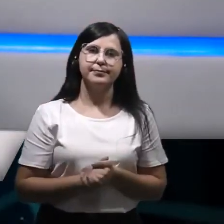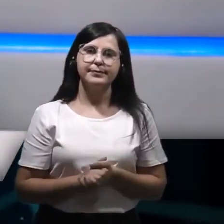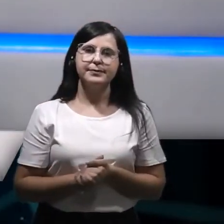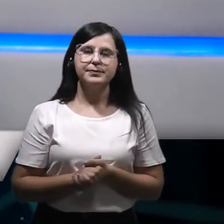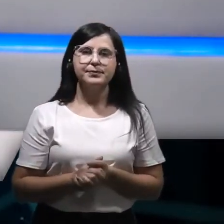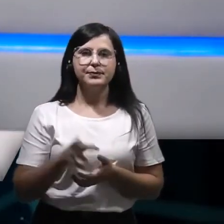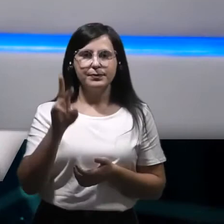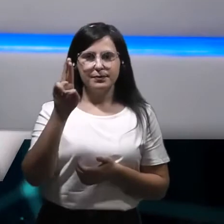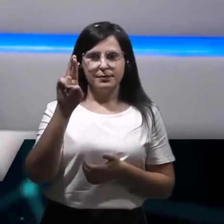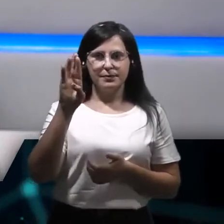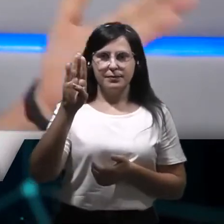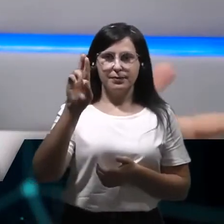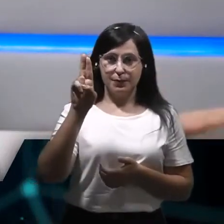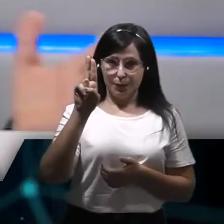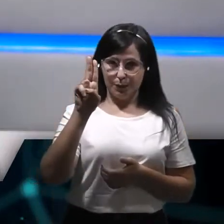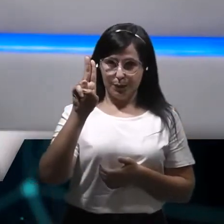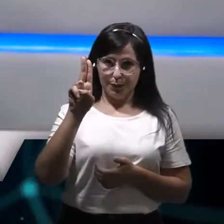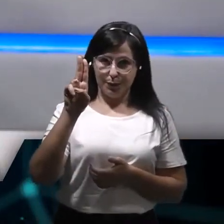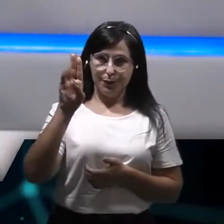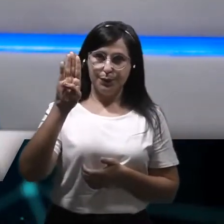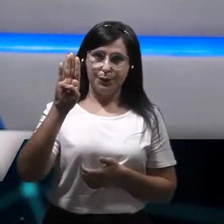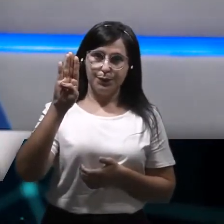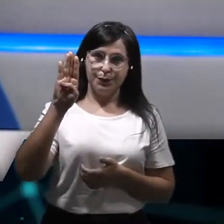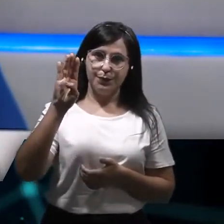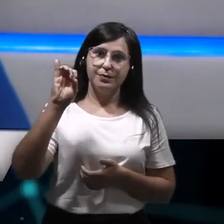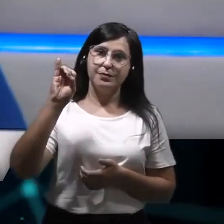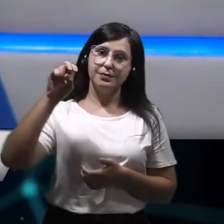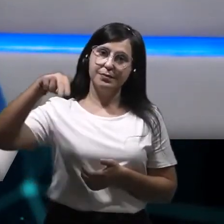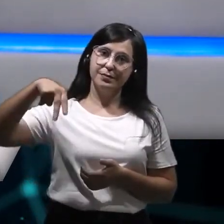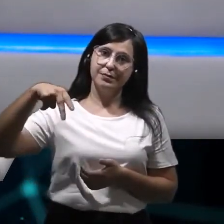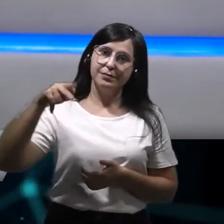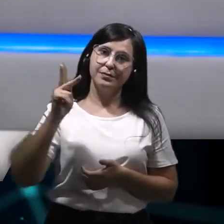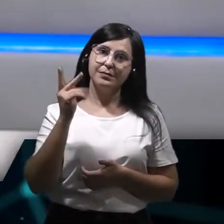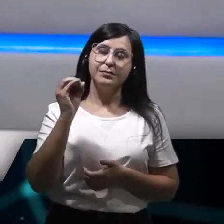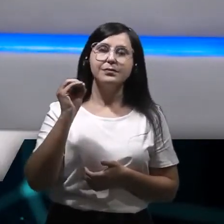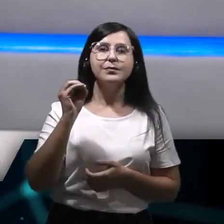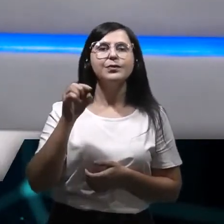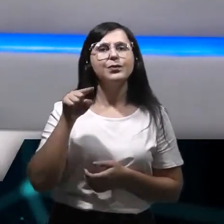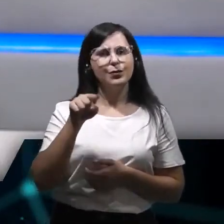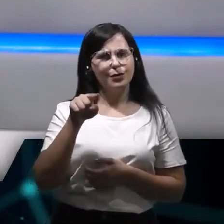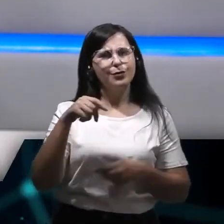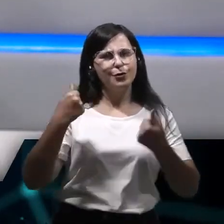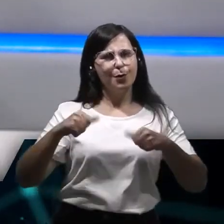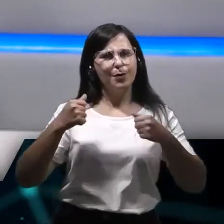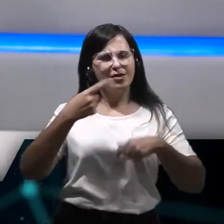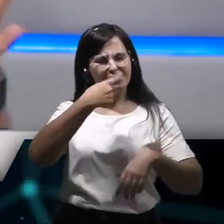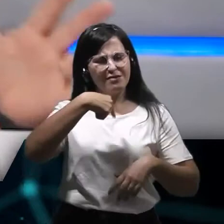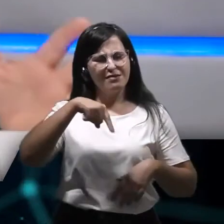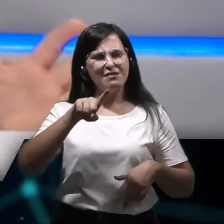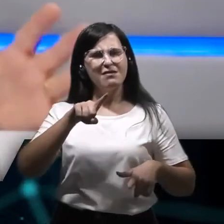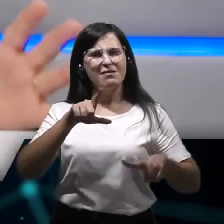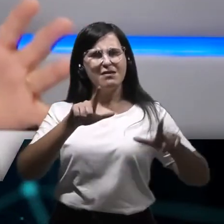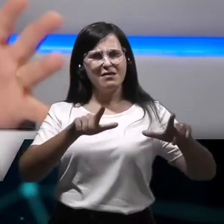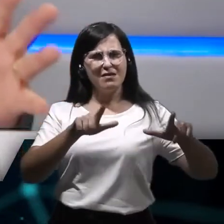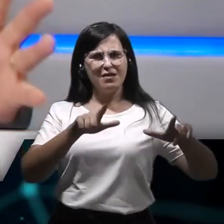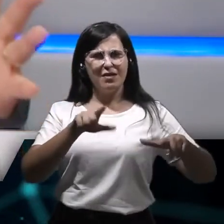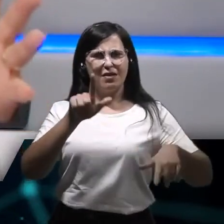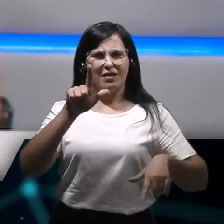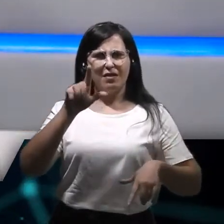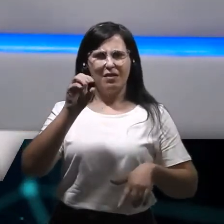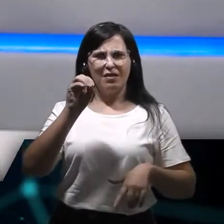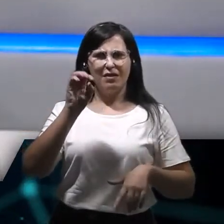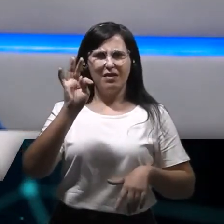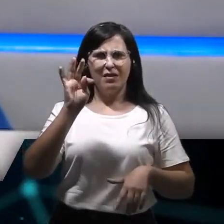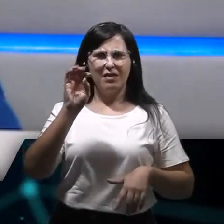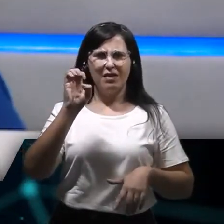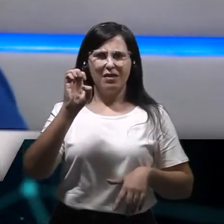Candidato Rubinho, você parece que não entendeu. Você precisa ir no loteamento Zé Cláudio, ali ao lado daquela quadra, que